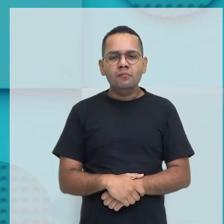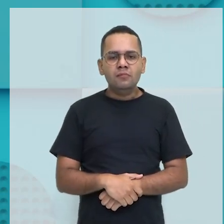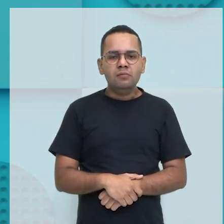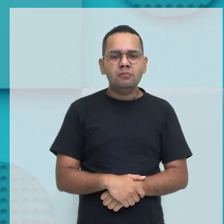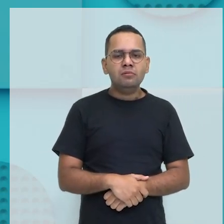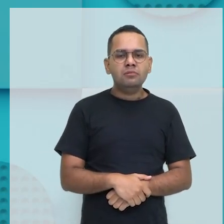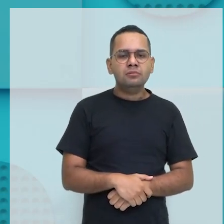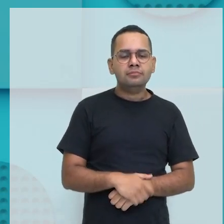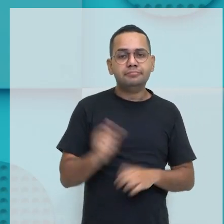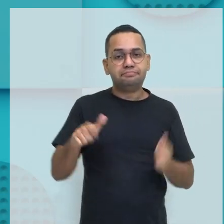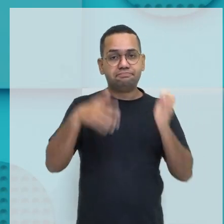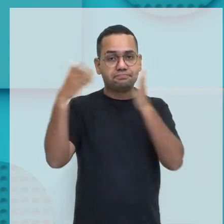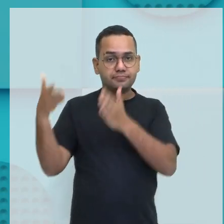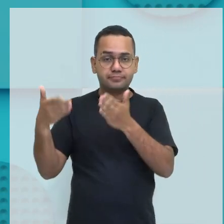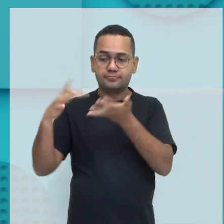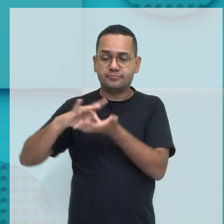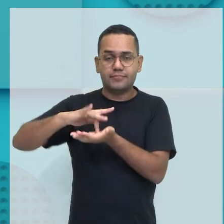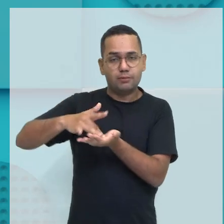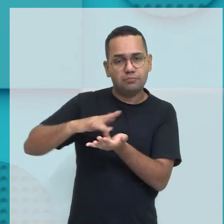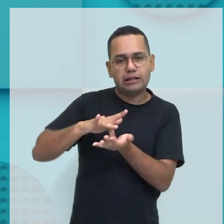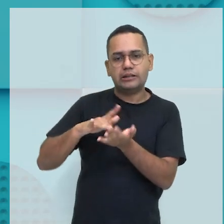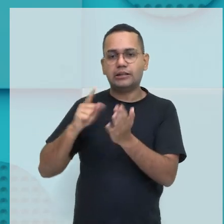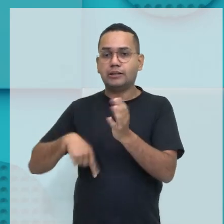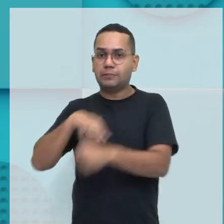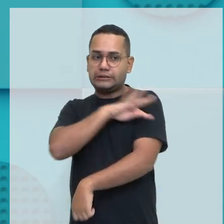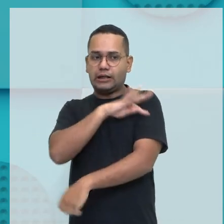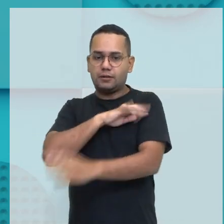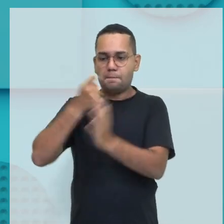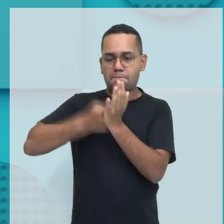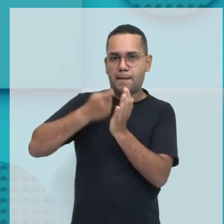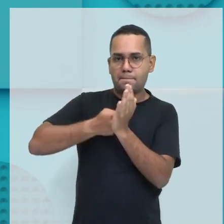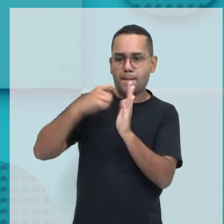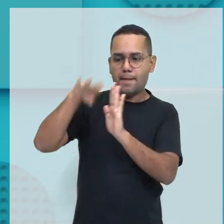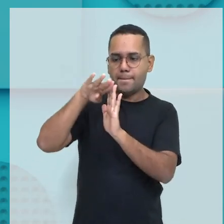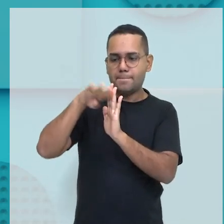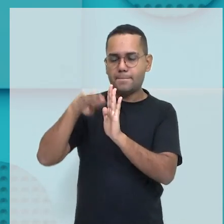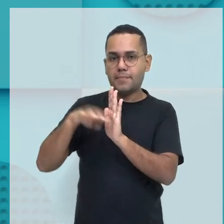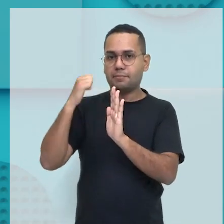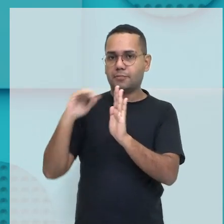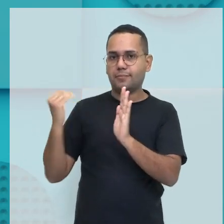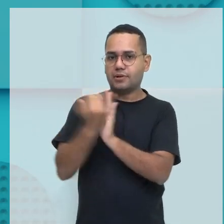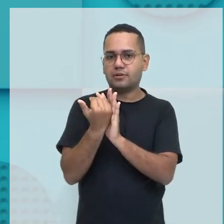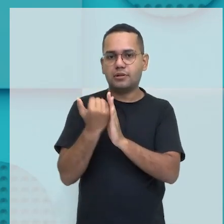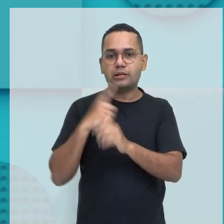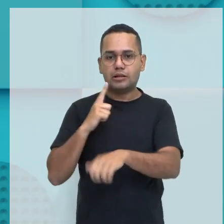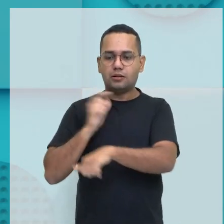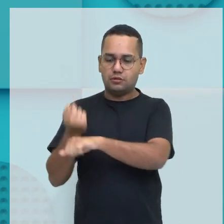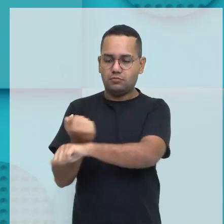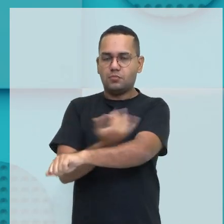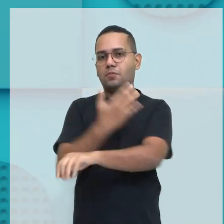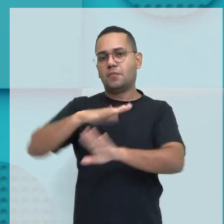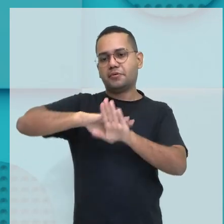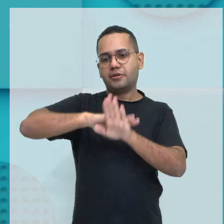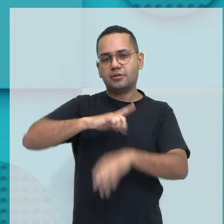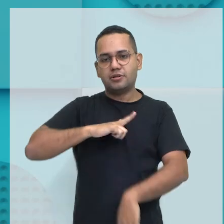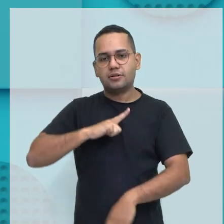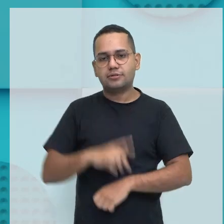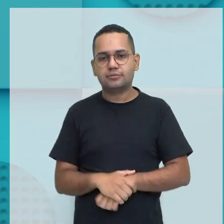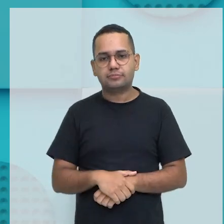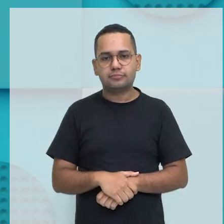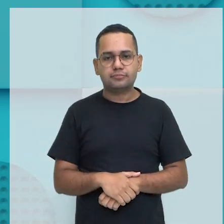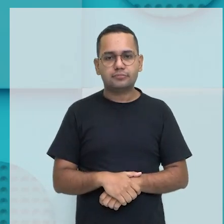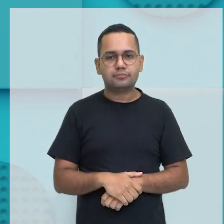aí falamos sobre o balé clássico, aquela coisa bem rígida, que também ela causa emoção, sim, quer dizer, a